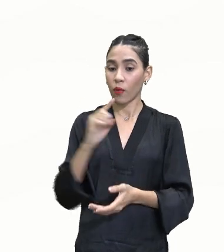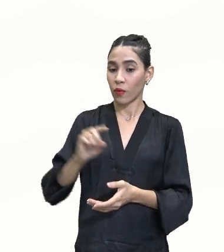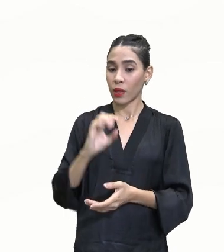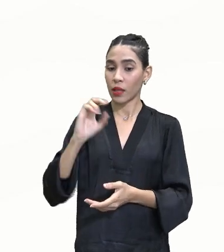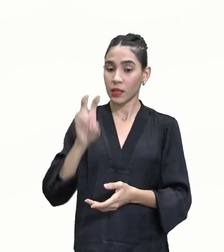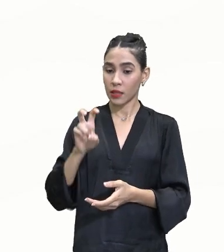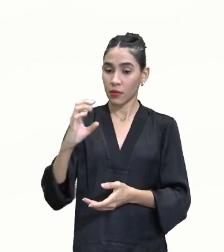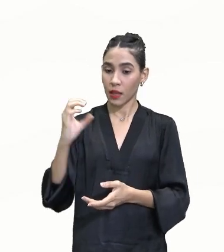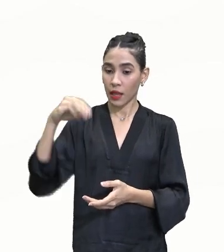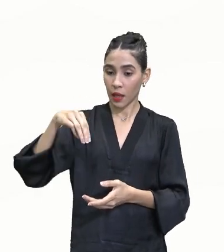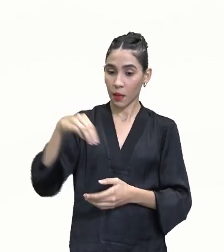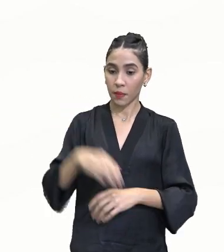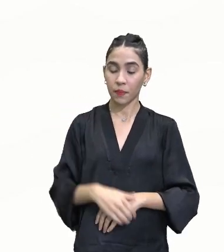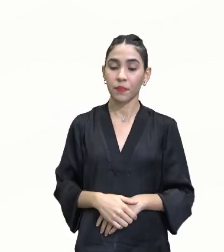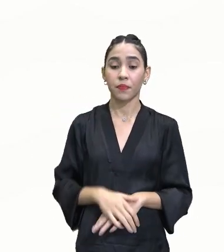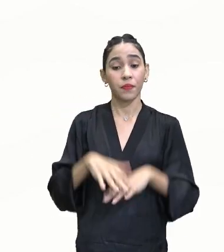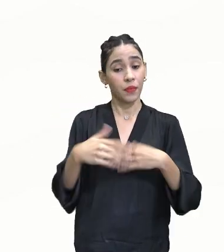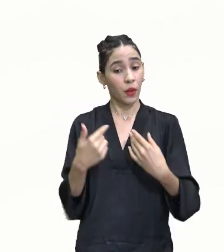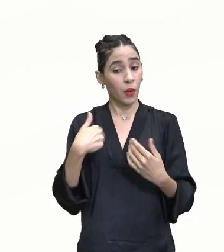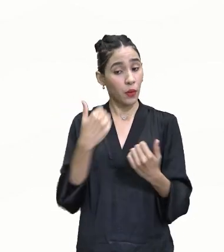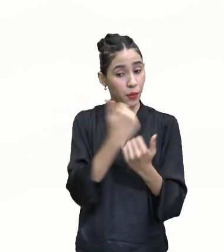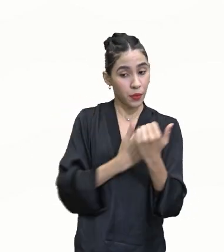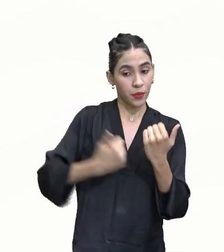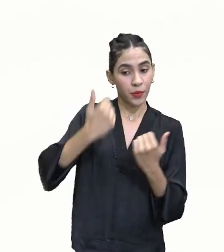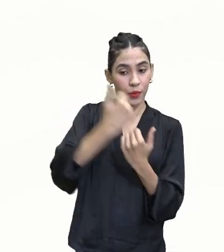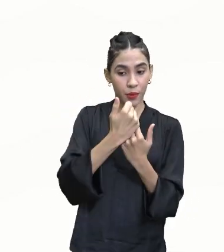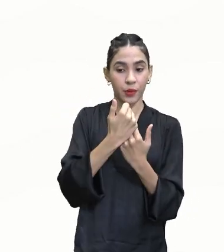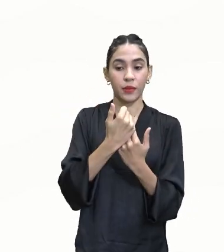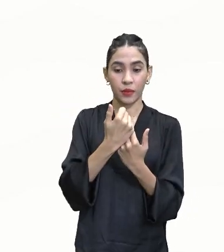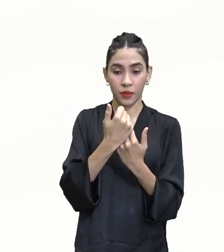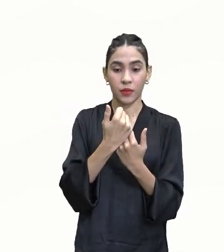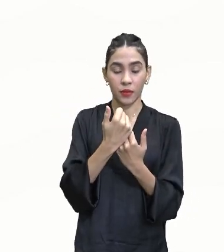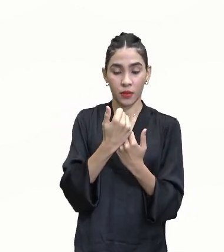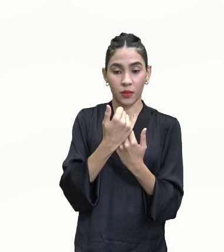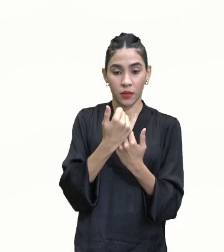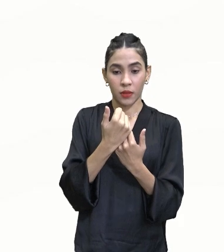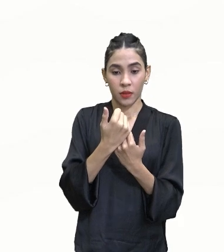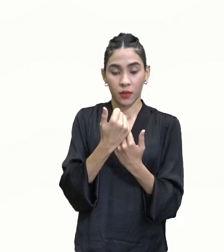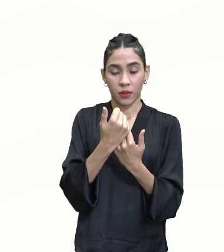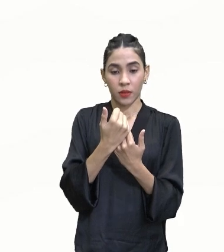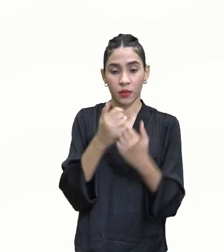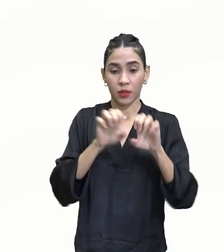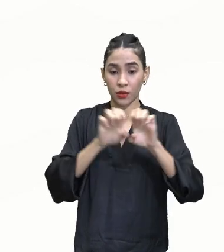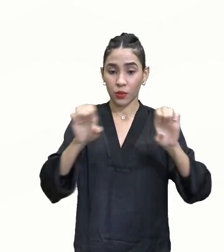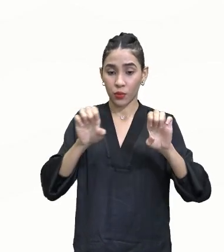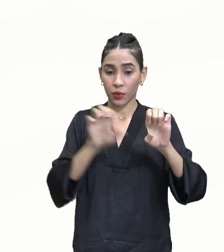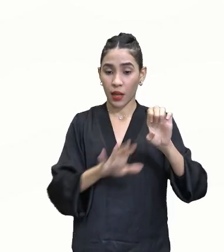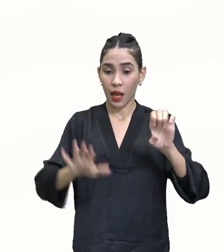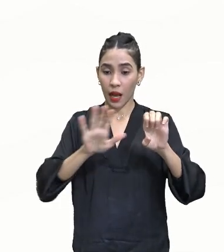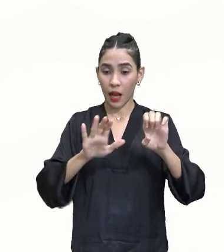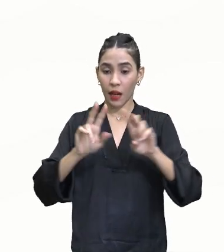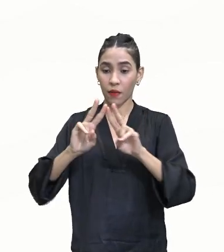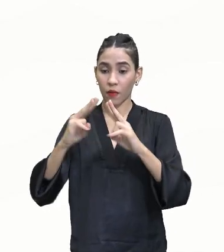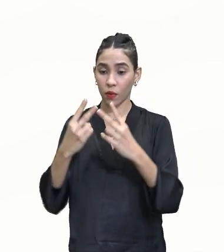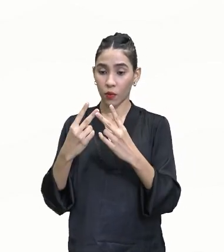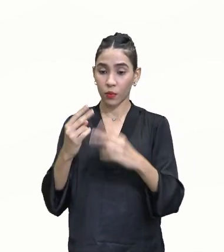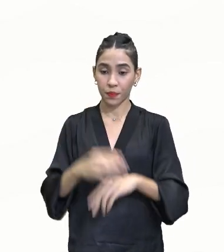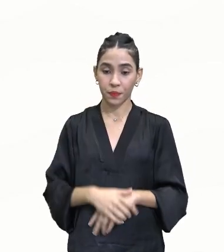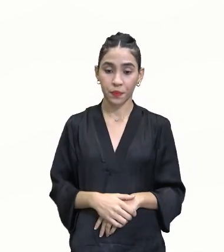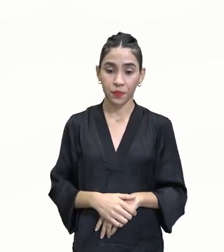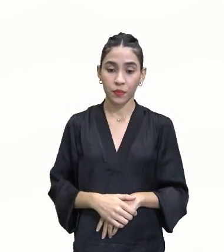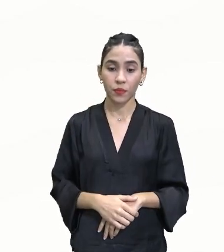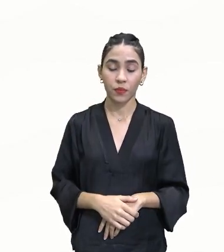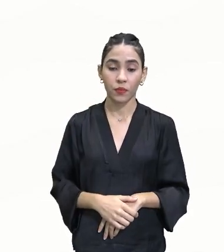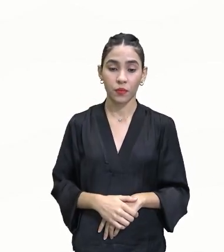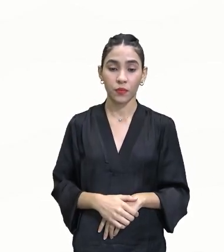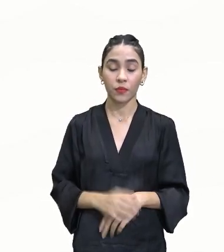1,5 centímetros. Então, eu vou substituir essa medida na expressão da área e do volume,